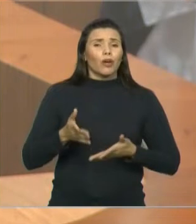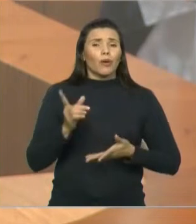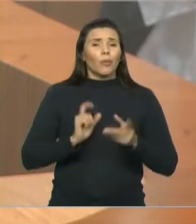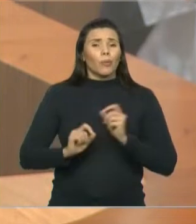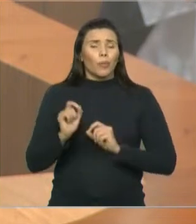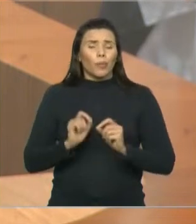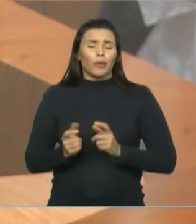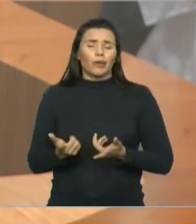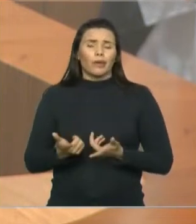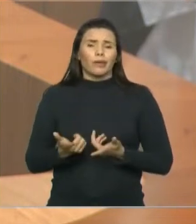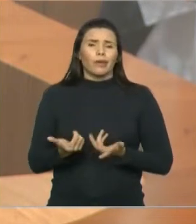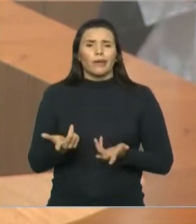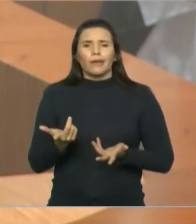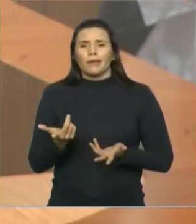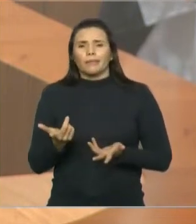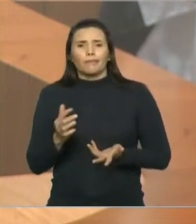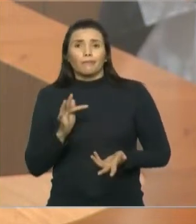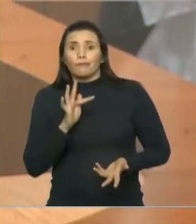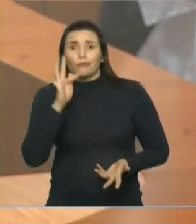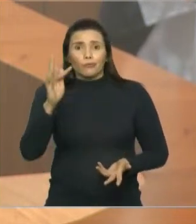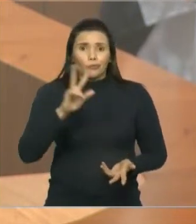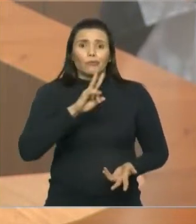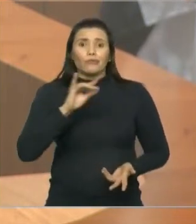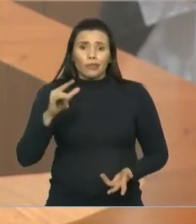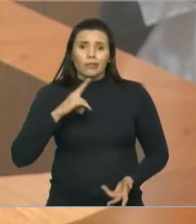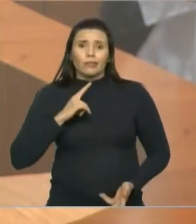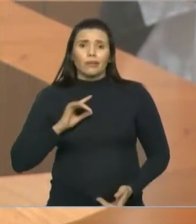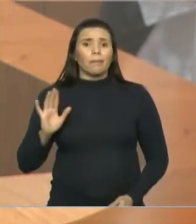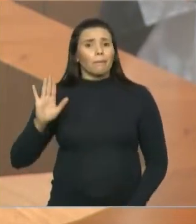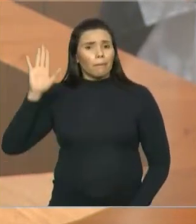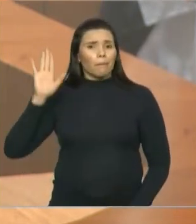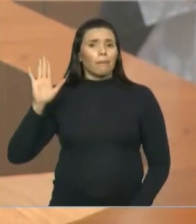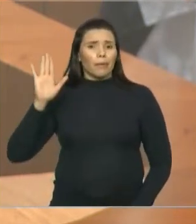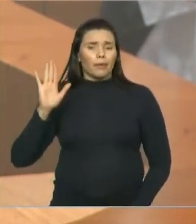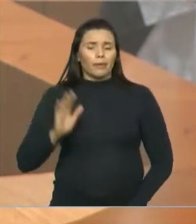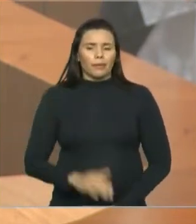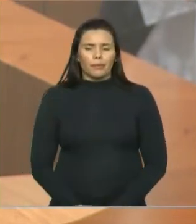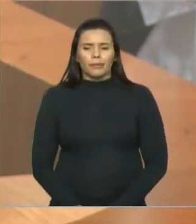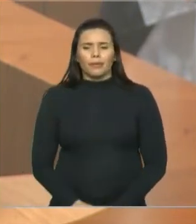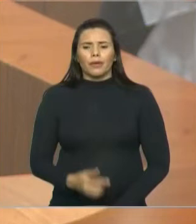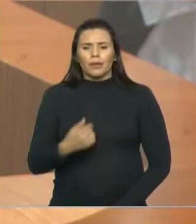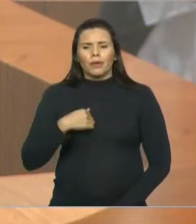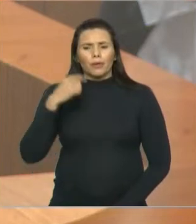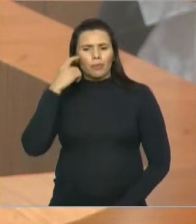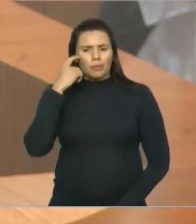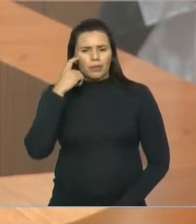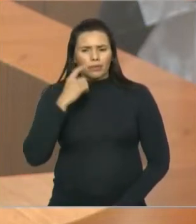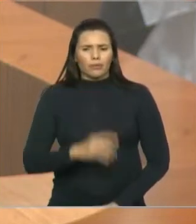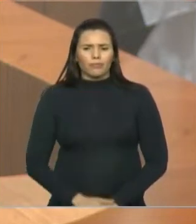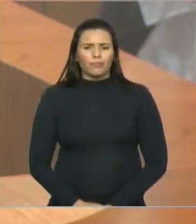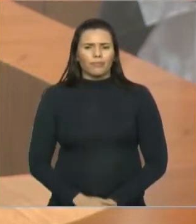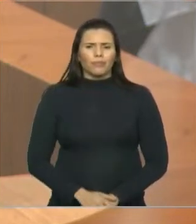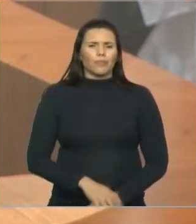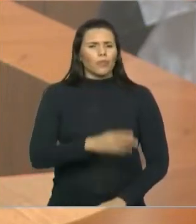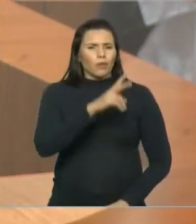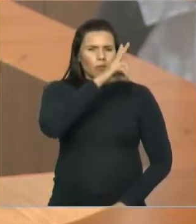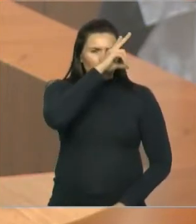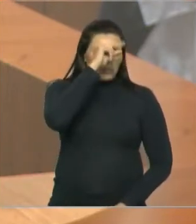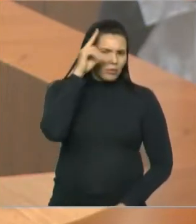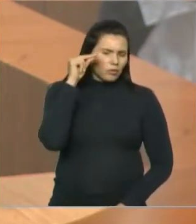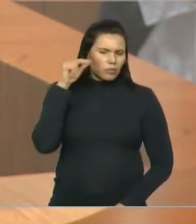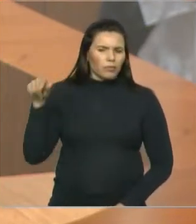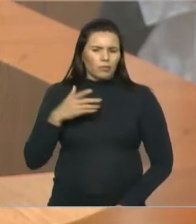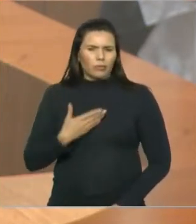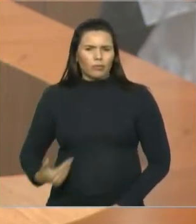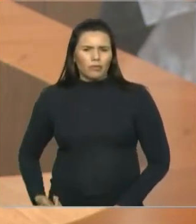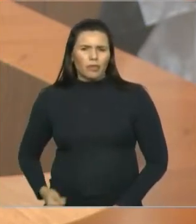de segundo mandato. Né? Então, enquanto essas eleições também forem diferenciadas de Estado e município, presidente, só me dê mais